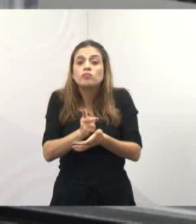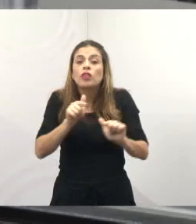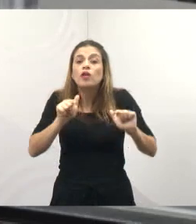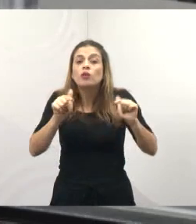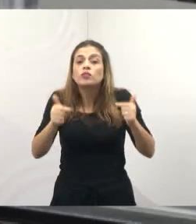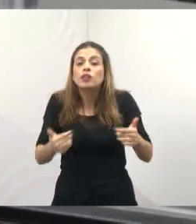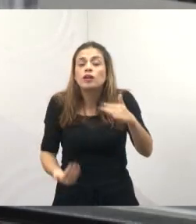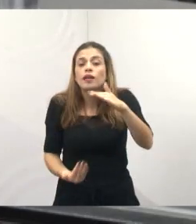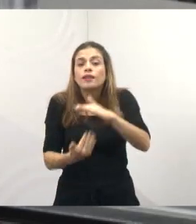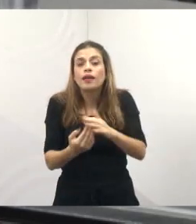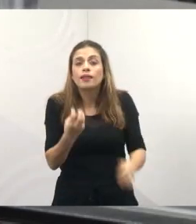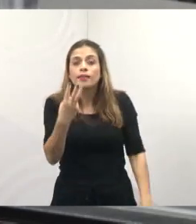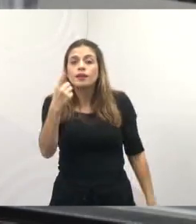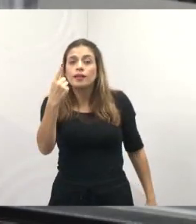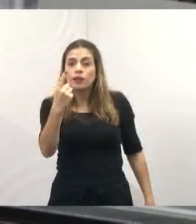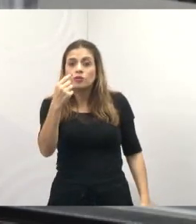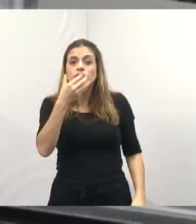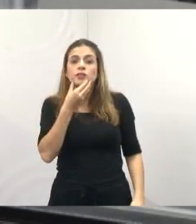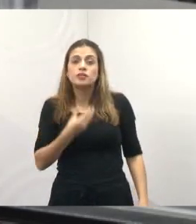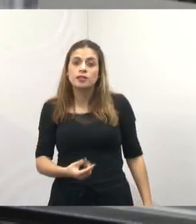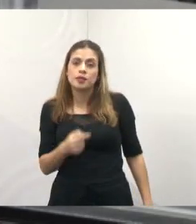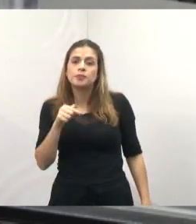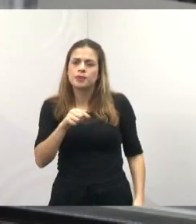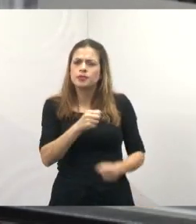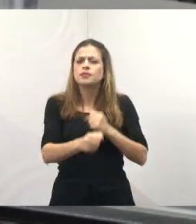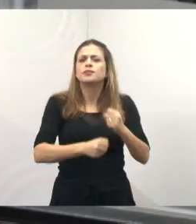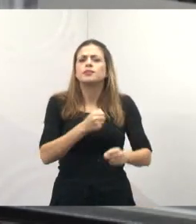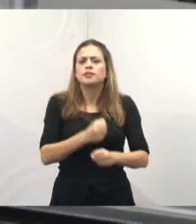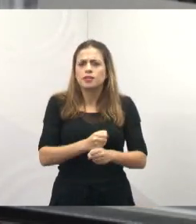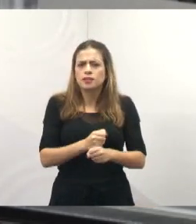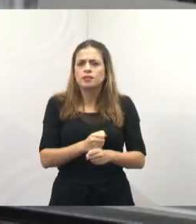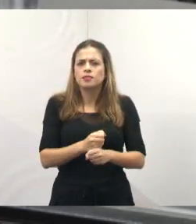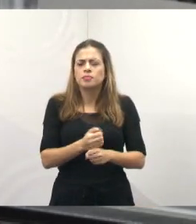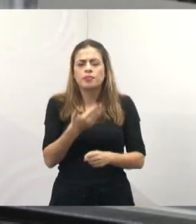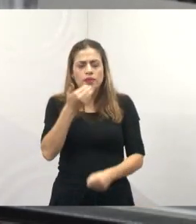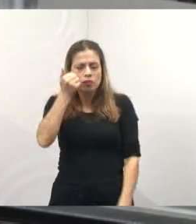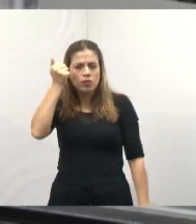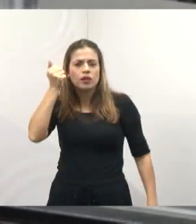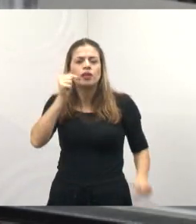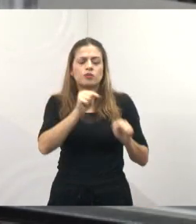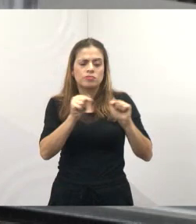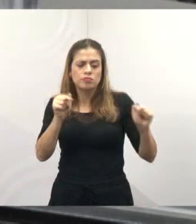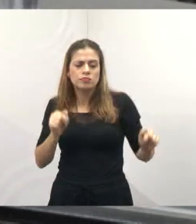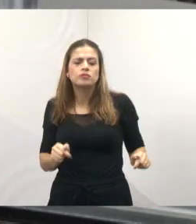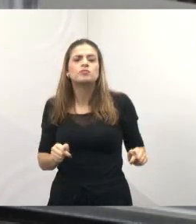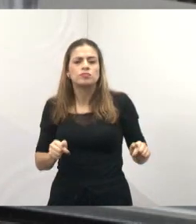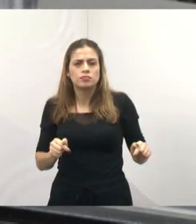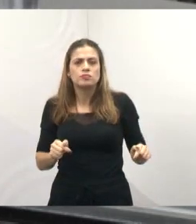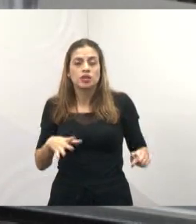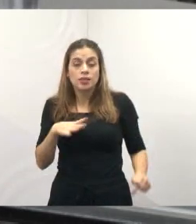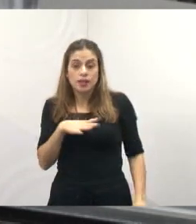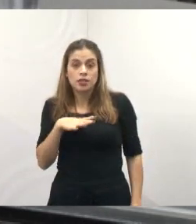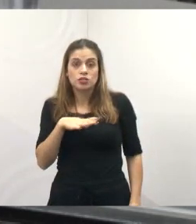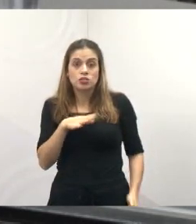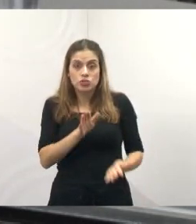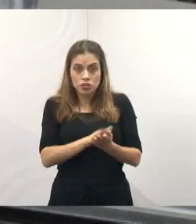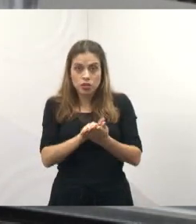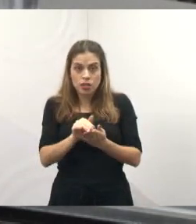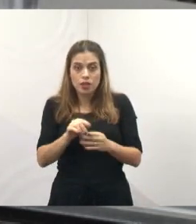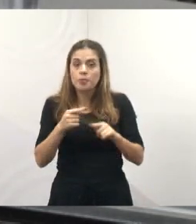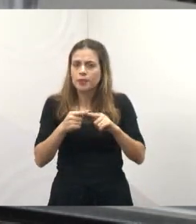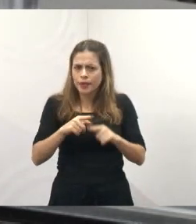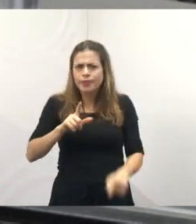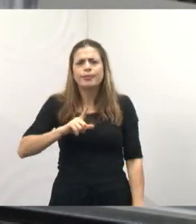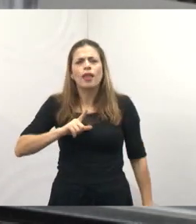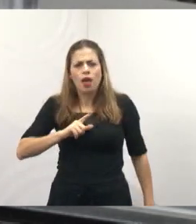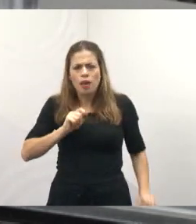dia 31 de dezembro desse ano, para a gente melhorar as condições do servidor público da cidade de Jacareí. Porque nós temos condição